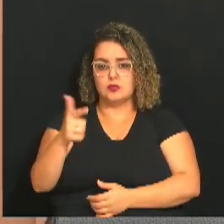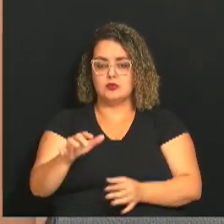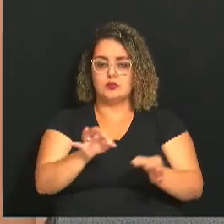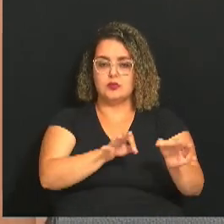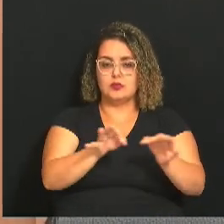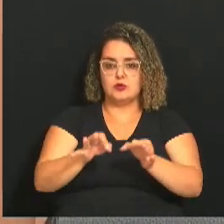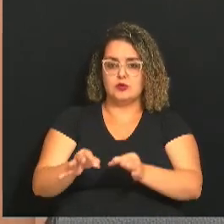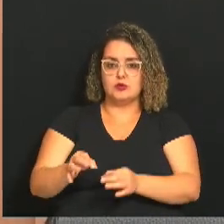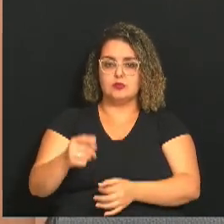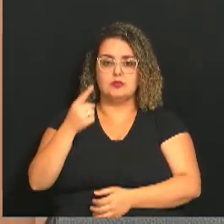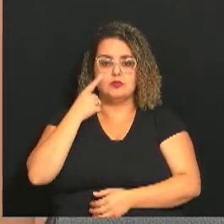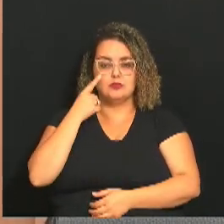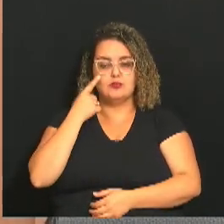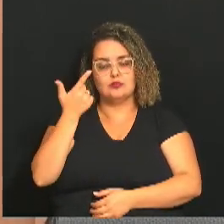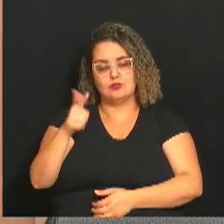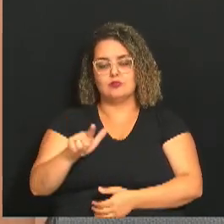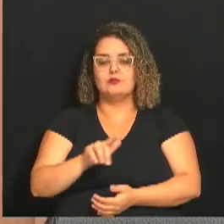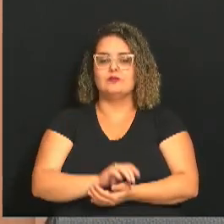vocês podem ficar com a gente.